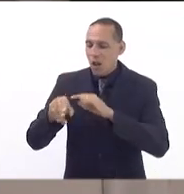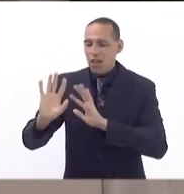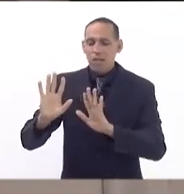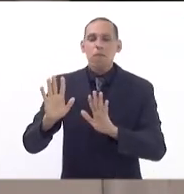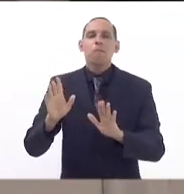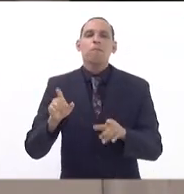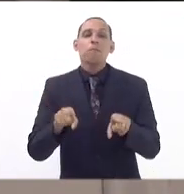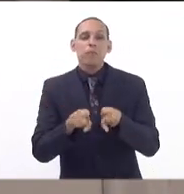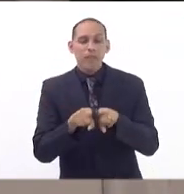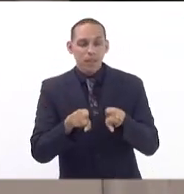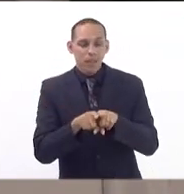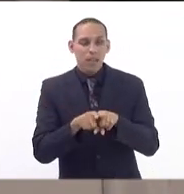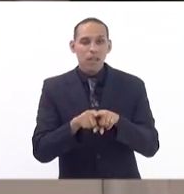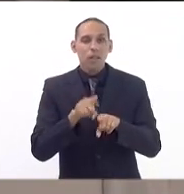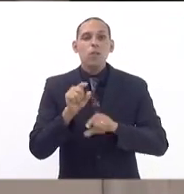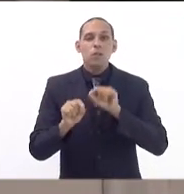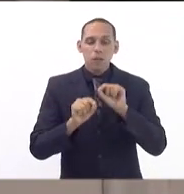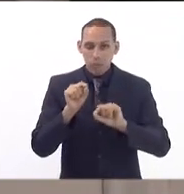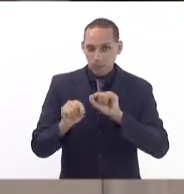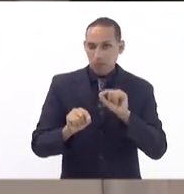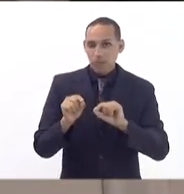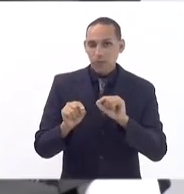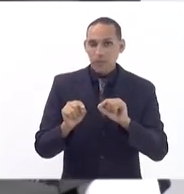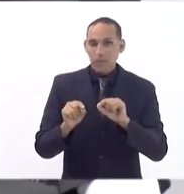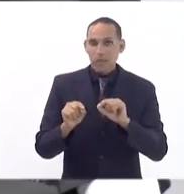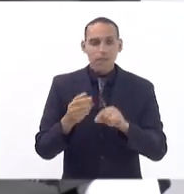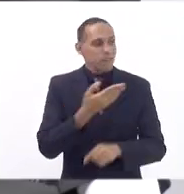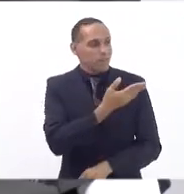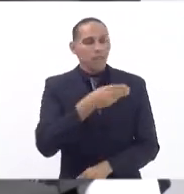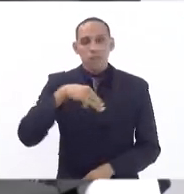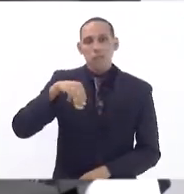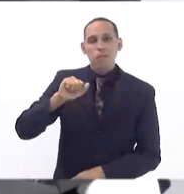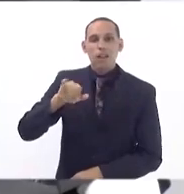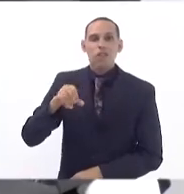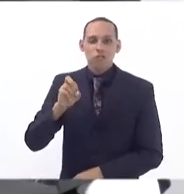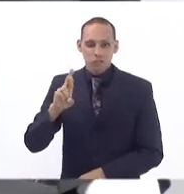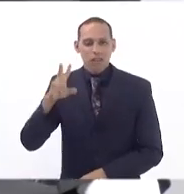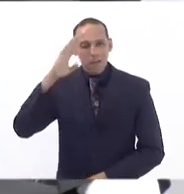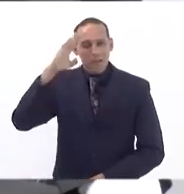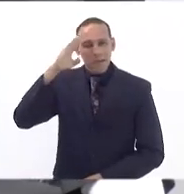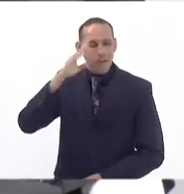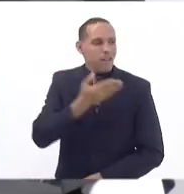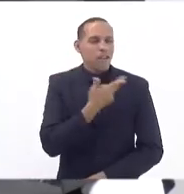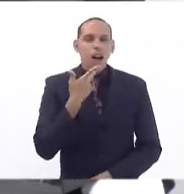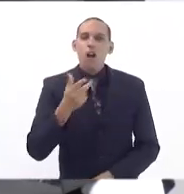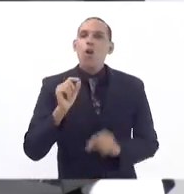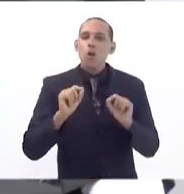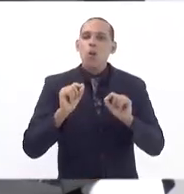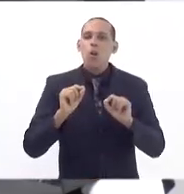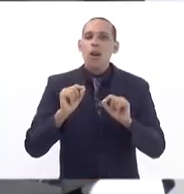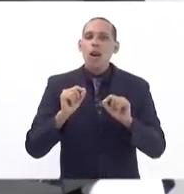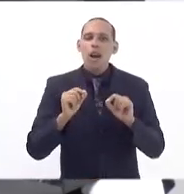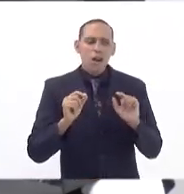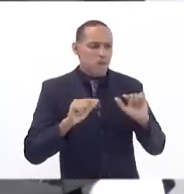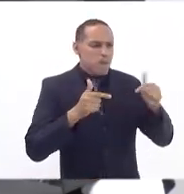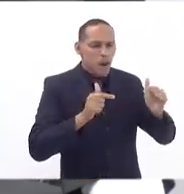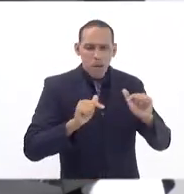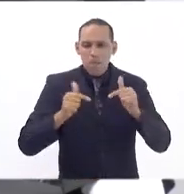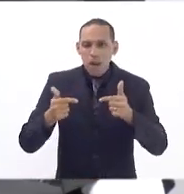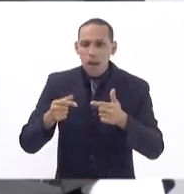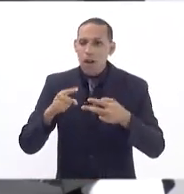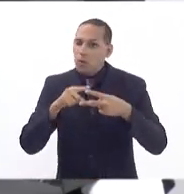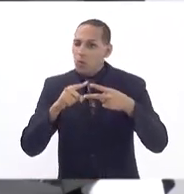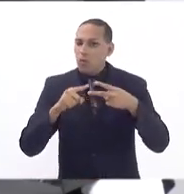interromper foi colocado aqui pelo pelo nosso nosso Major aqui que as duas operações foram feitas não sei se foi o Gustavo sim que era o